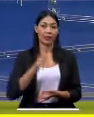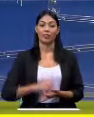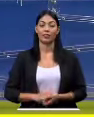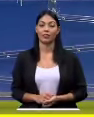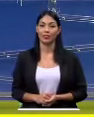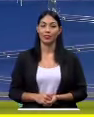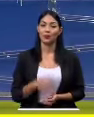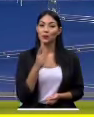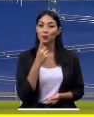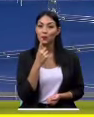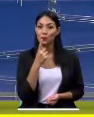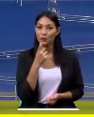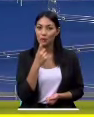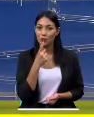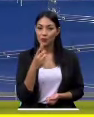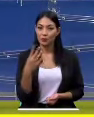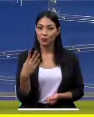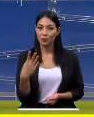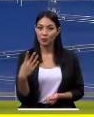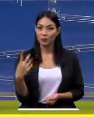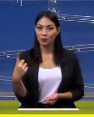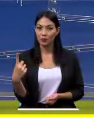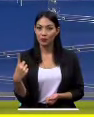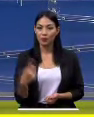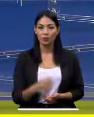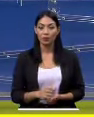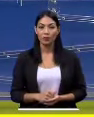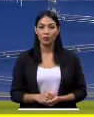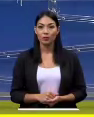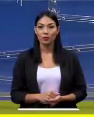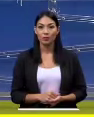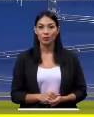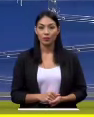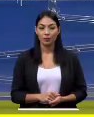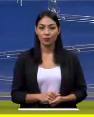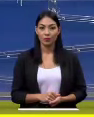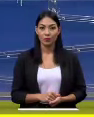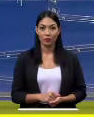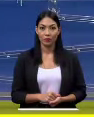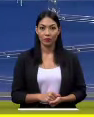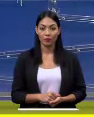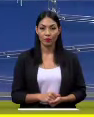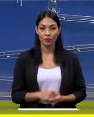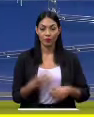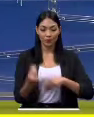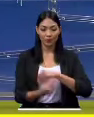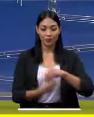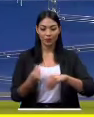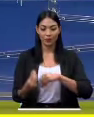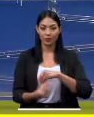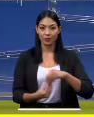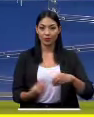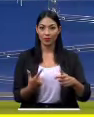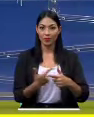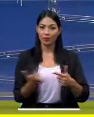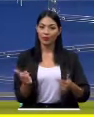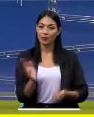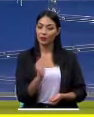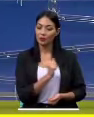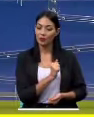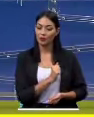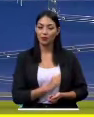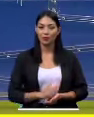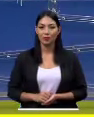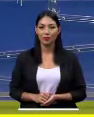Bola vermelha, número 41. Vermelha, 41. O globo girando, você chamando.